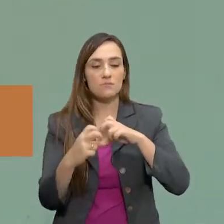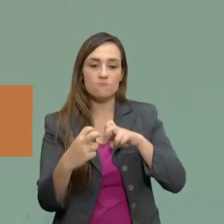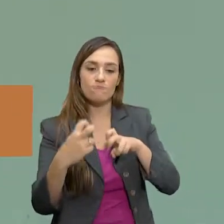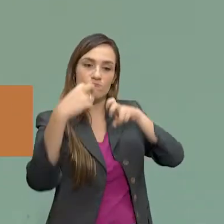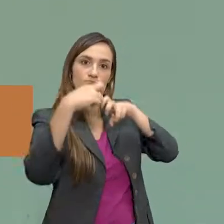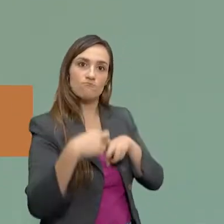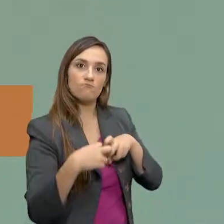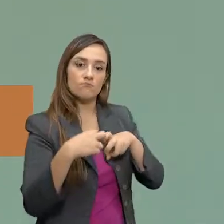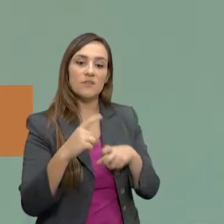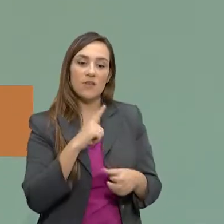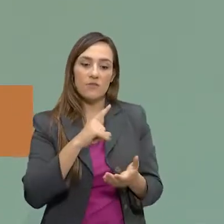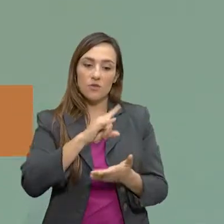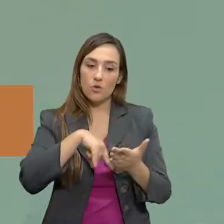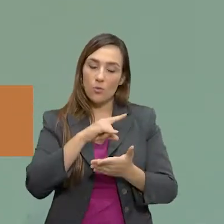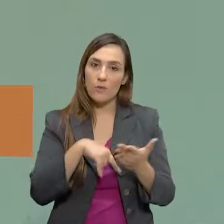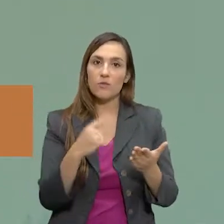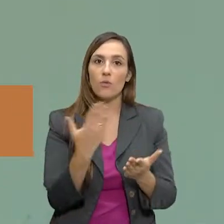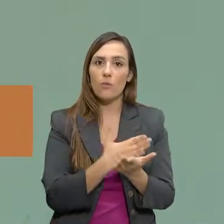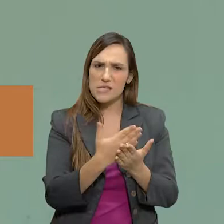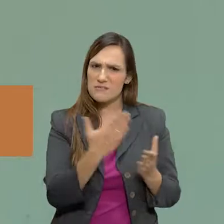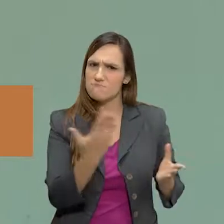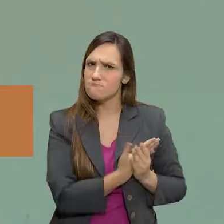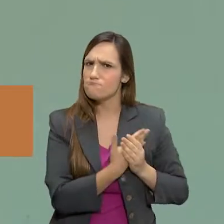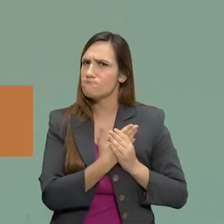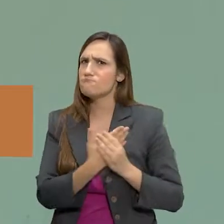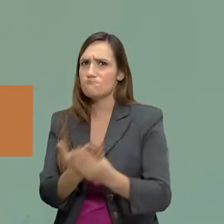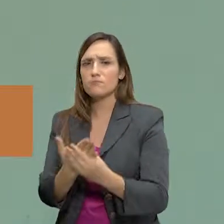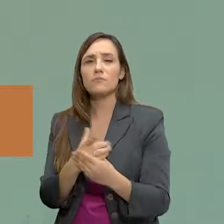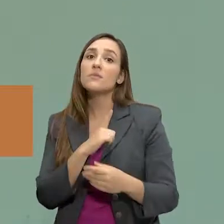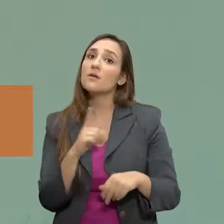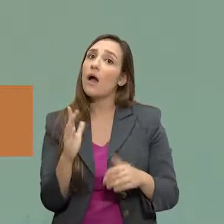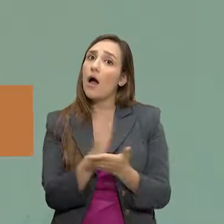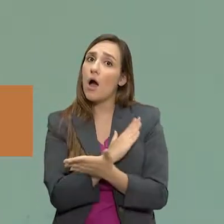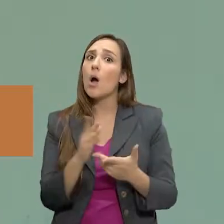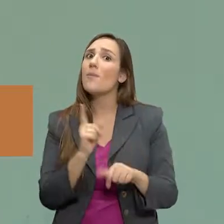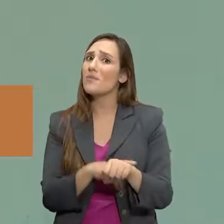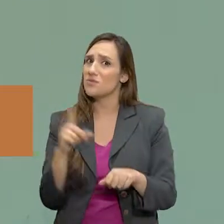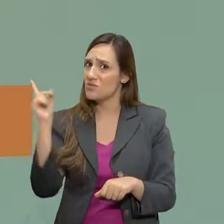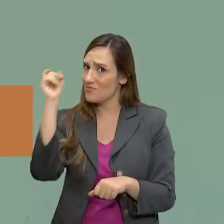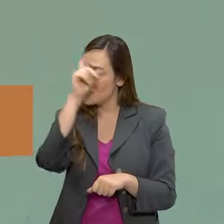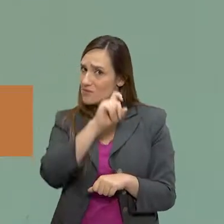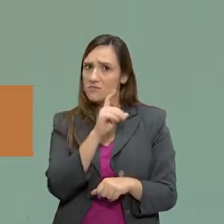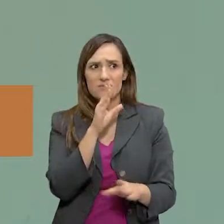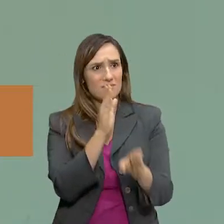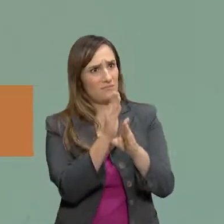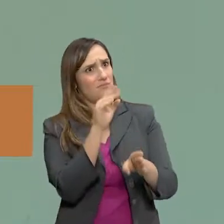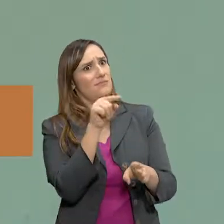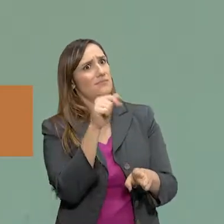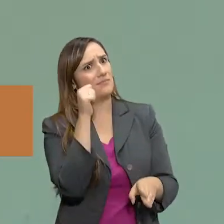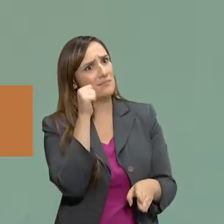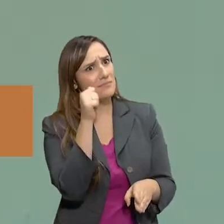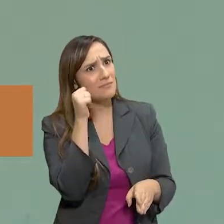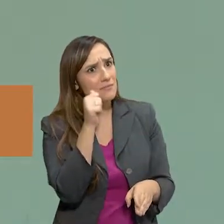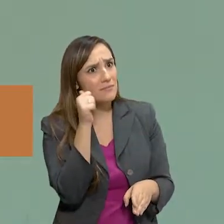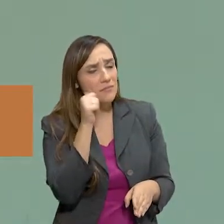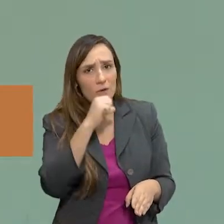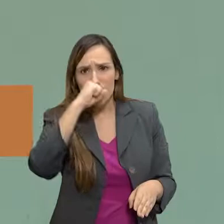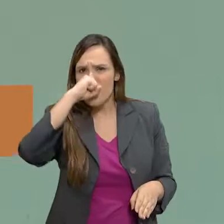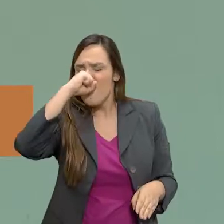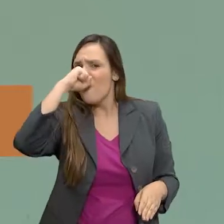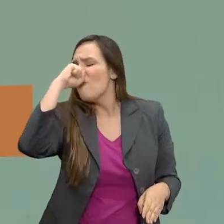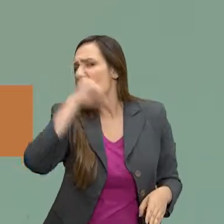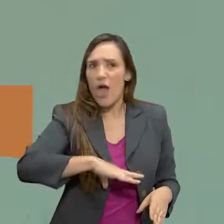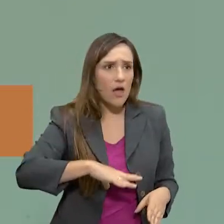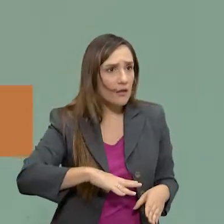jurídico mesmo. Nós trouxemos documentos dessas mulheres para ingressar com ações. Nós tivemos momentos emblemáticos de descoberta de mulheres em